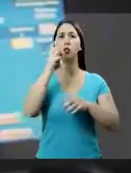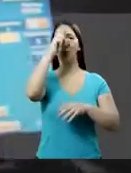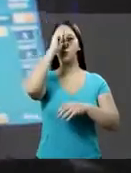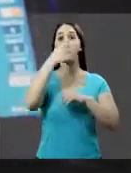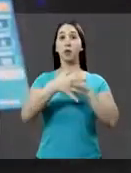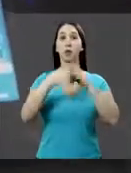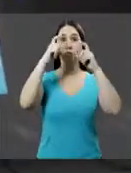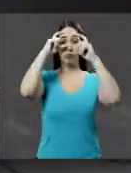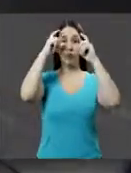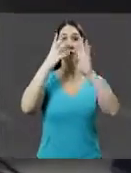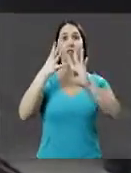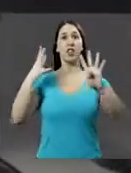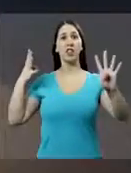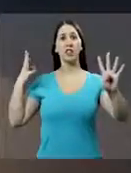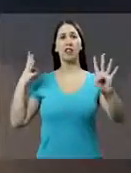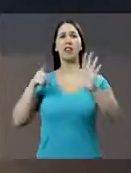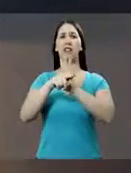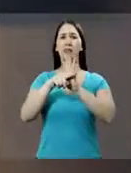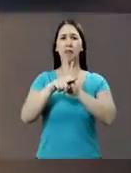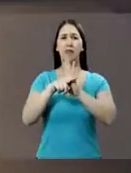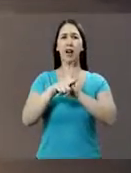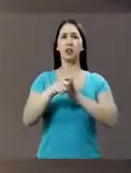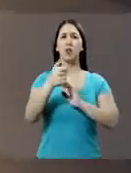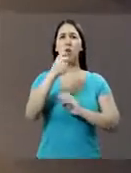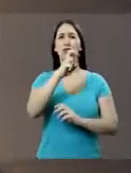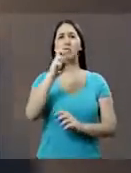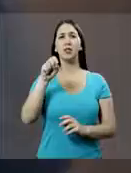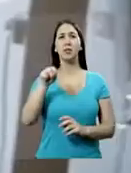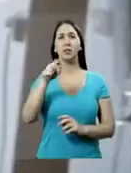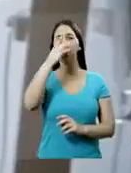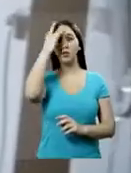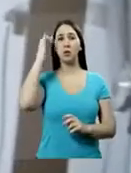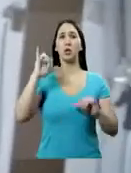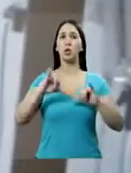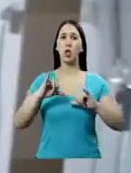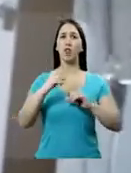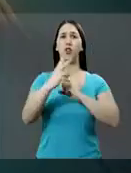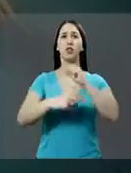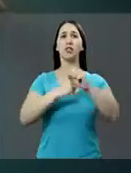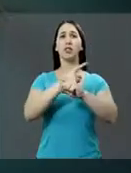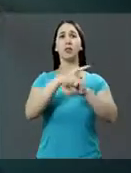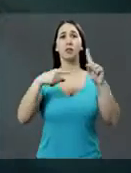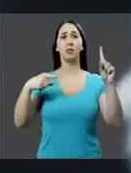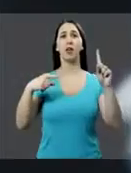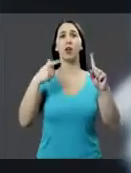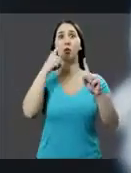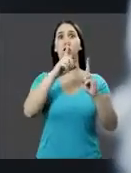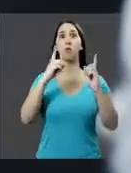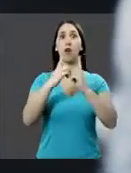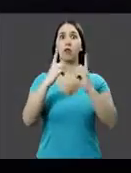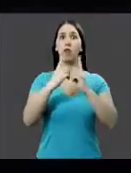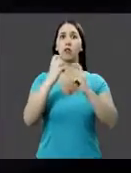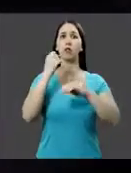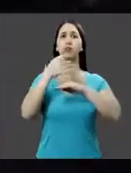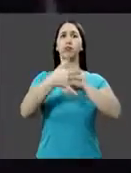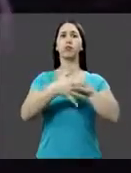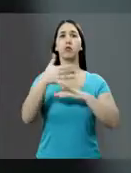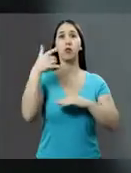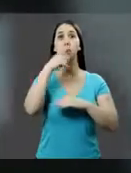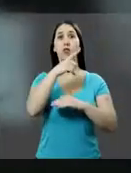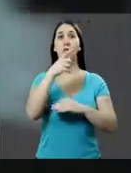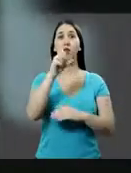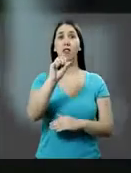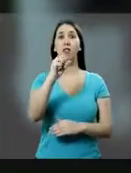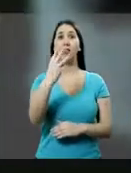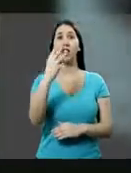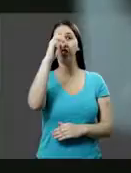zerar a fila de espera de exames de imagem. Quase 500 mil de pessoas sofriam com as filas há 2 anos e meio. Nós atendemos essas pessoas à noite